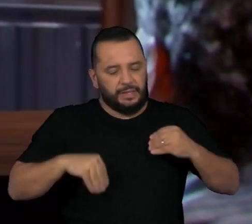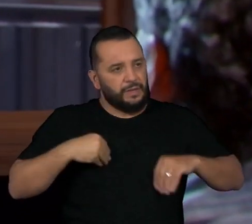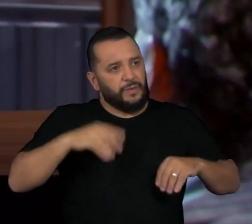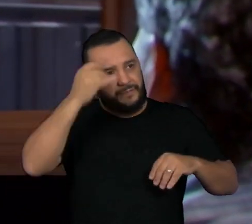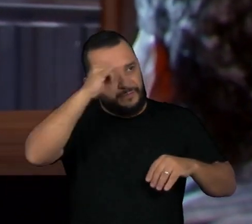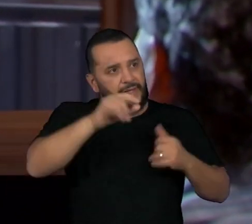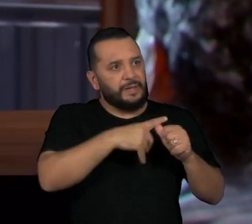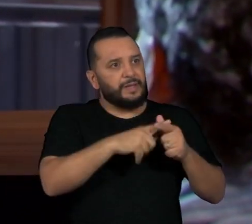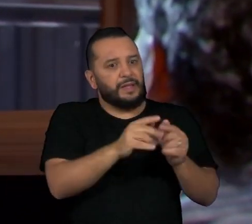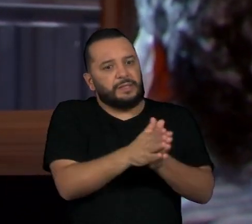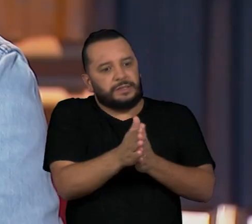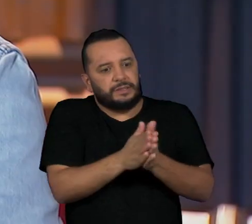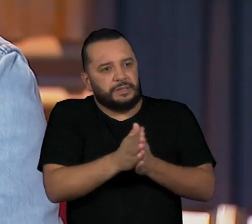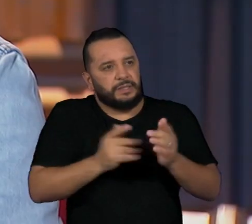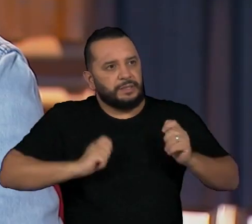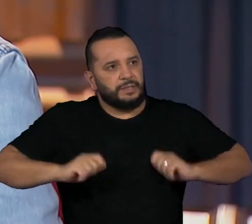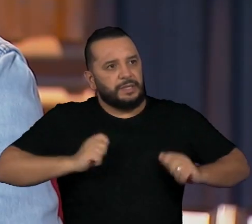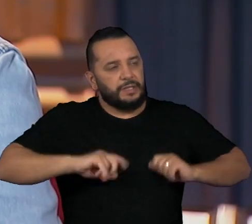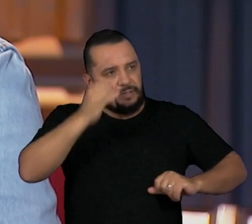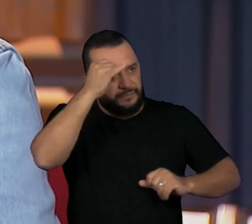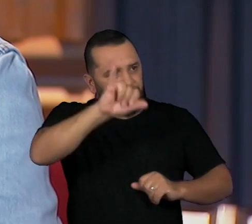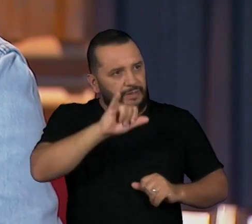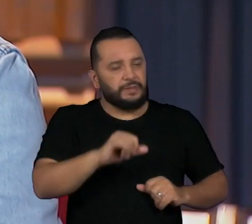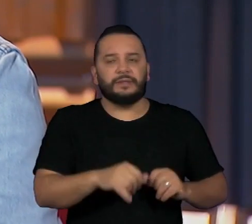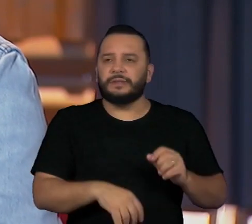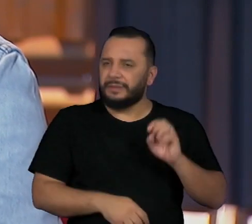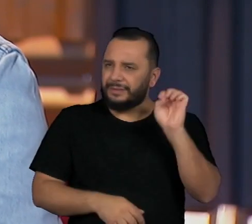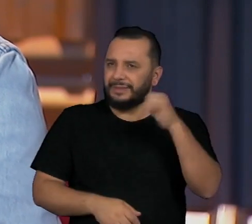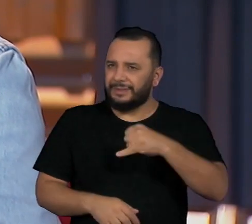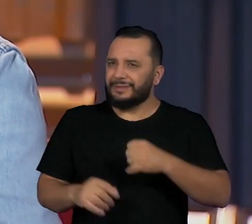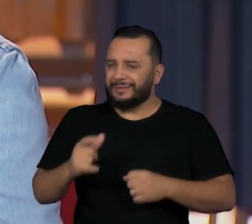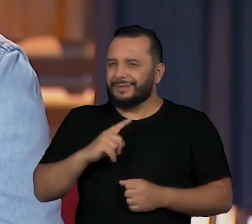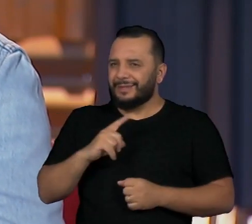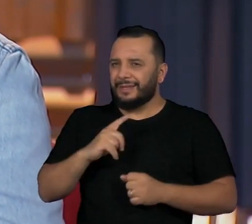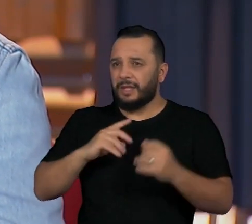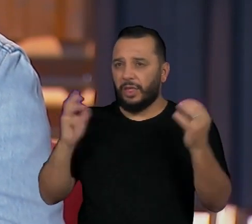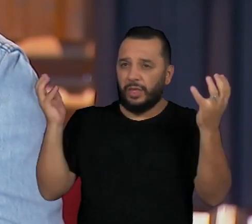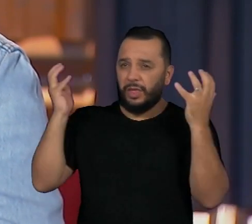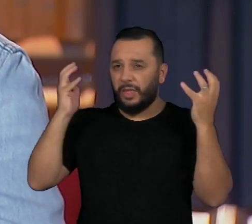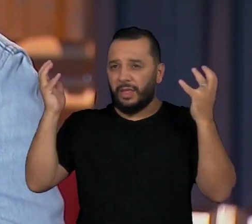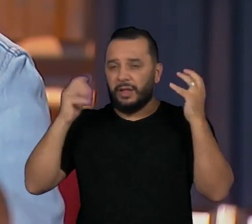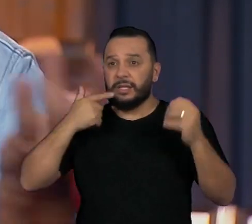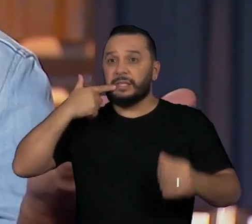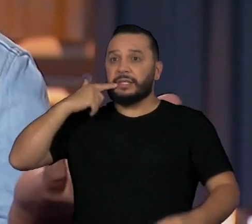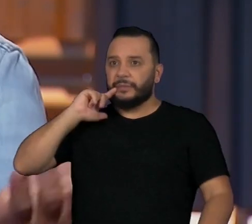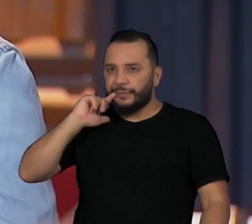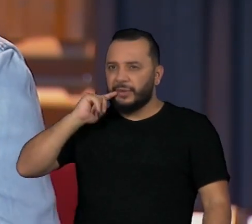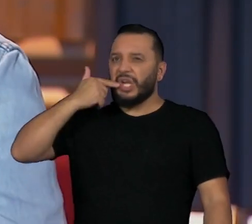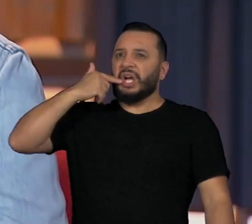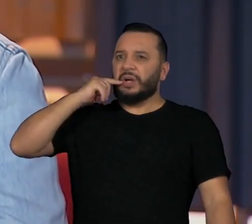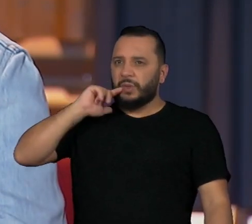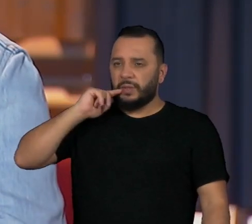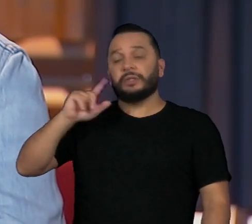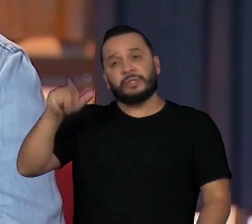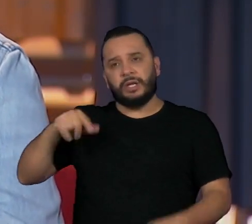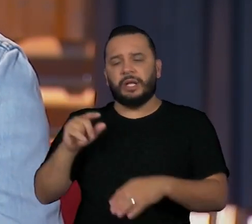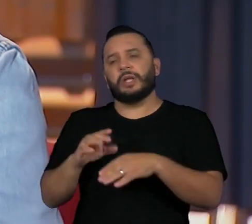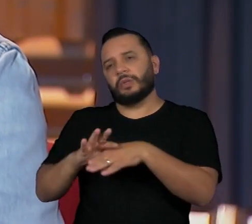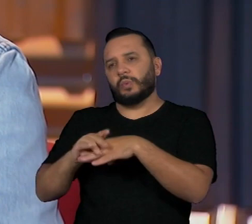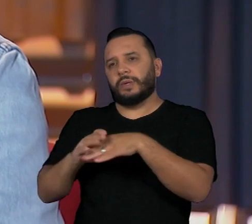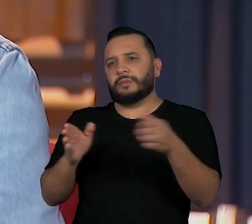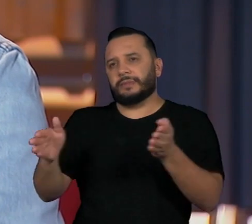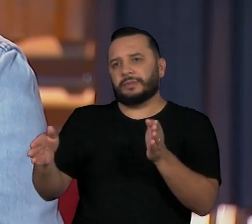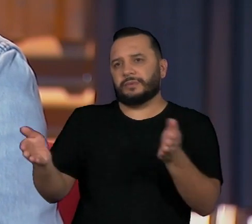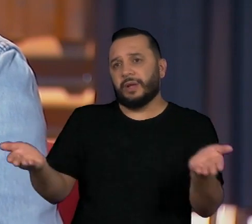que nós estamos falando? Sim, existem vários transtornos do humor, que são, né, digamos assim, doenças da nossa época, para as